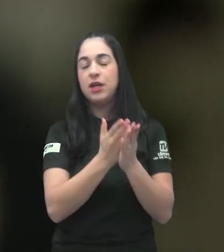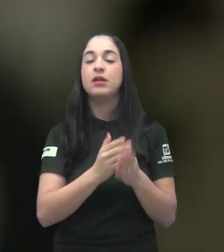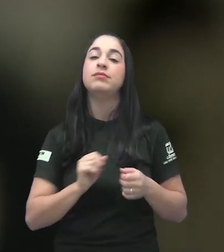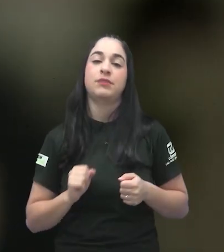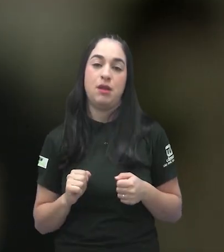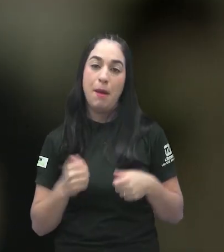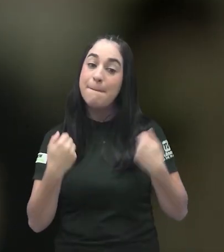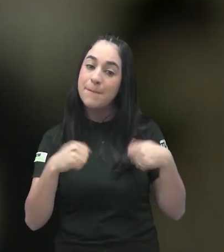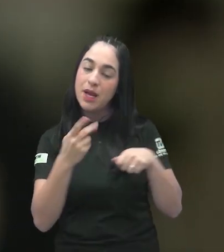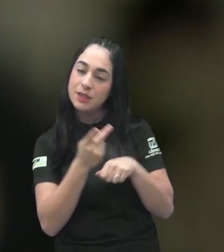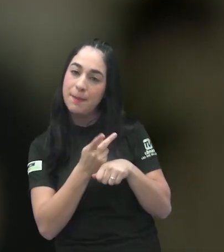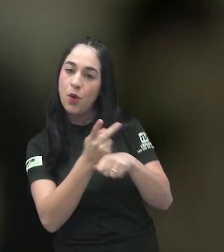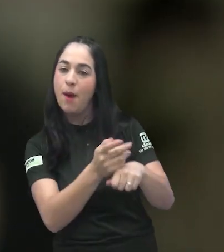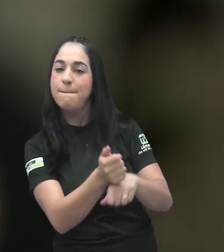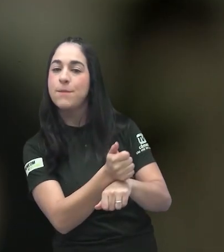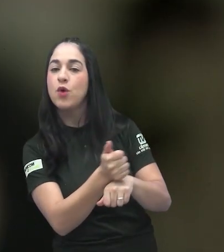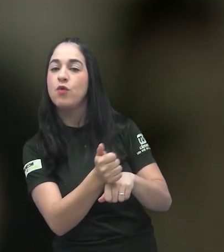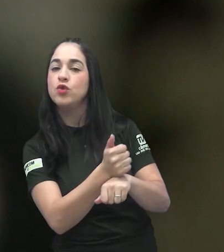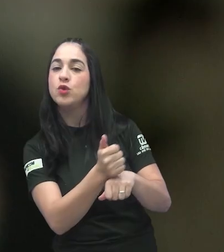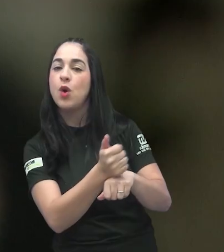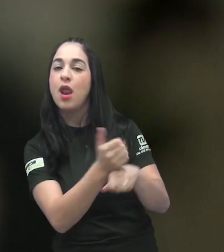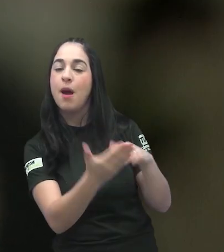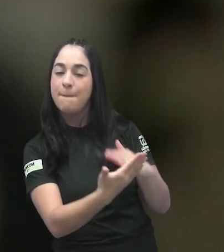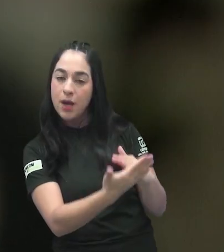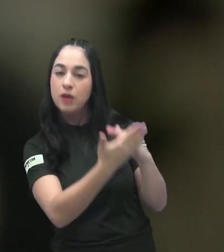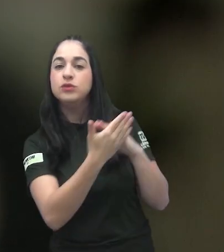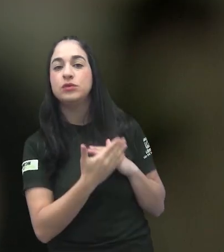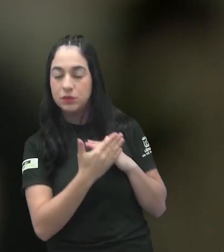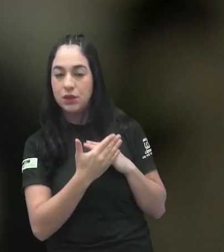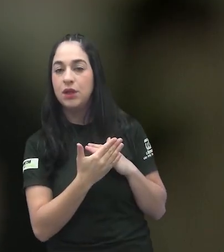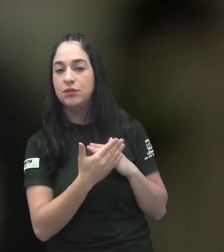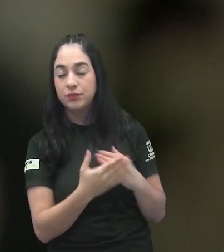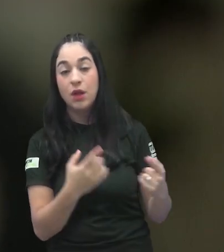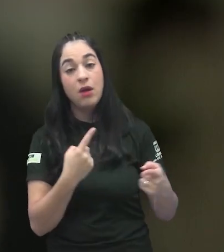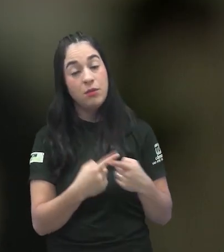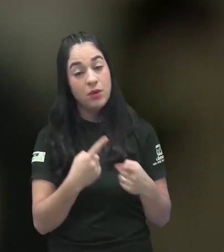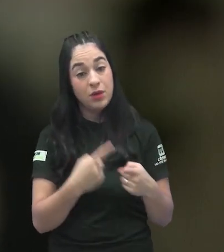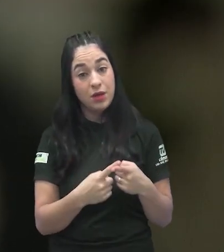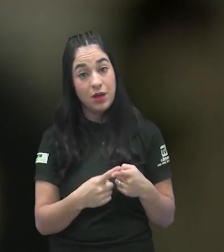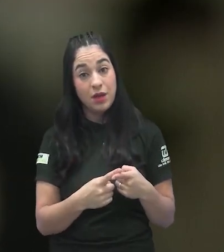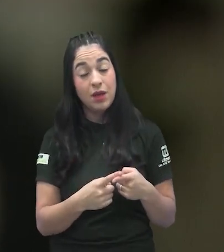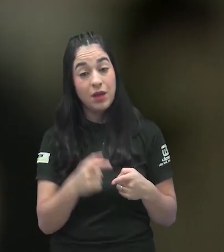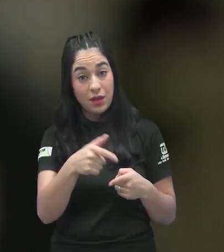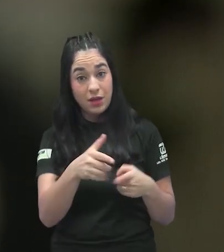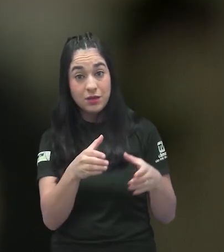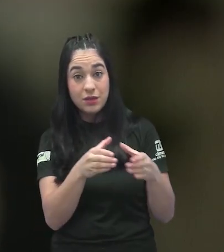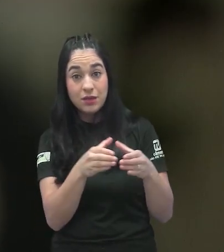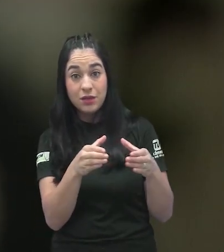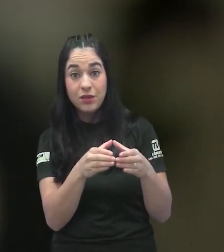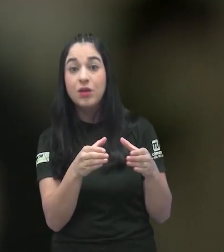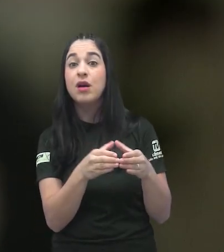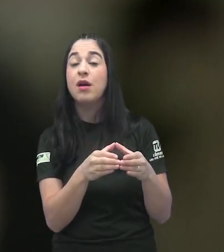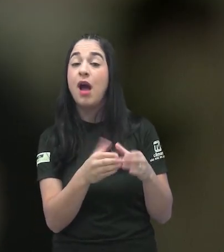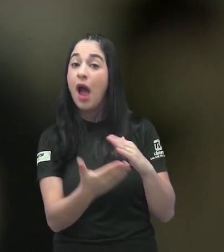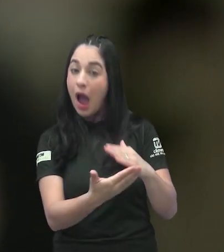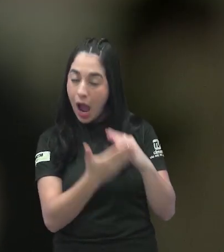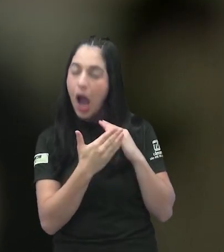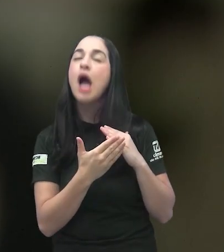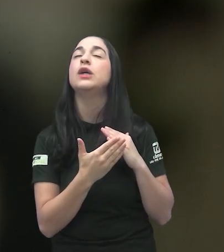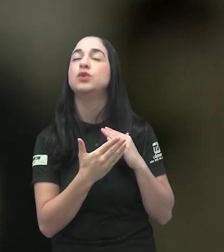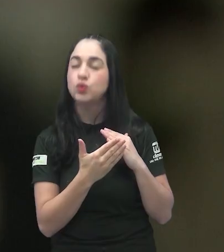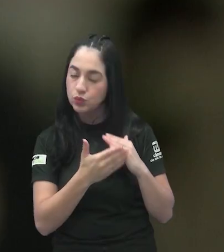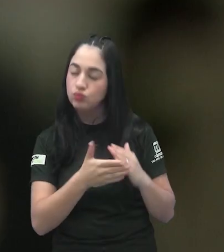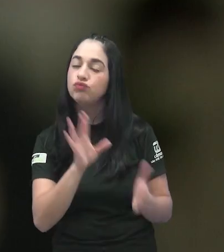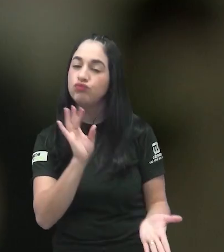Busque ajuda, especializada, procure um grupo de autoajuda, porque realmente o programa